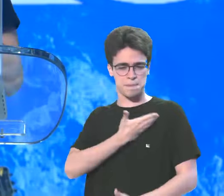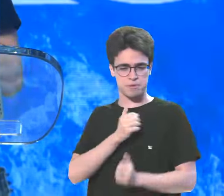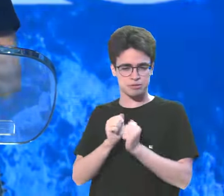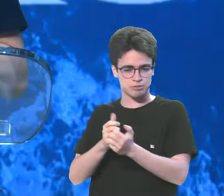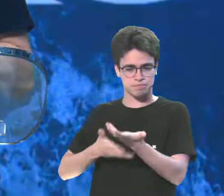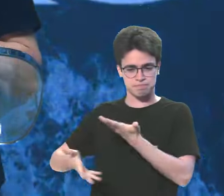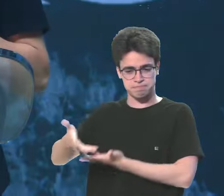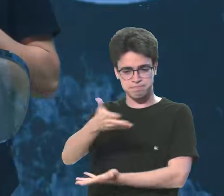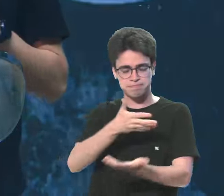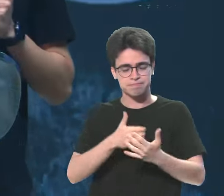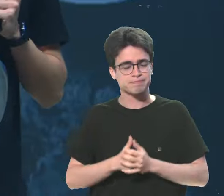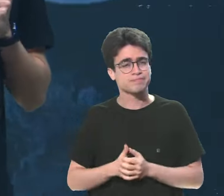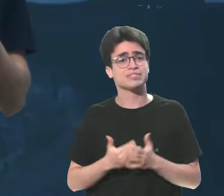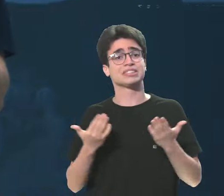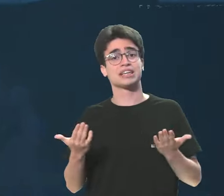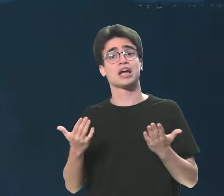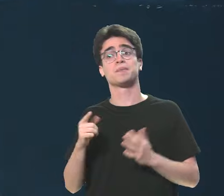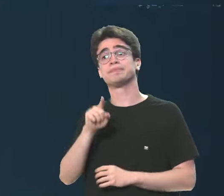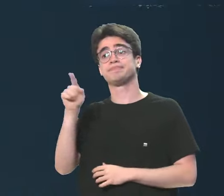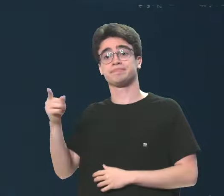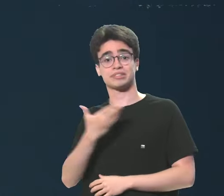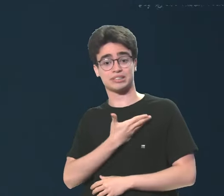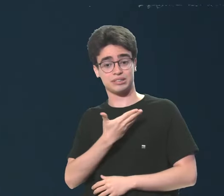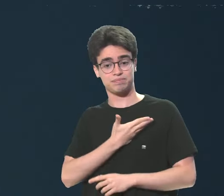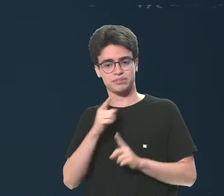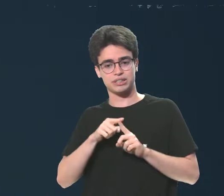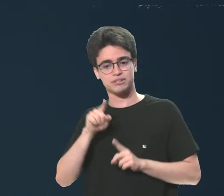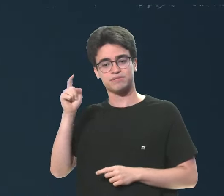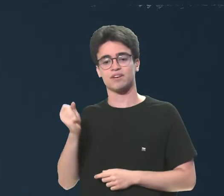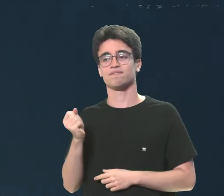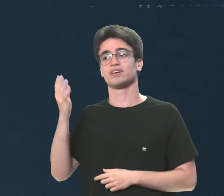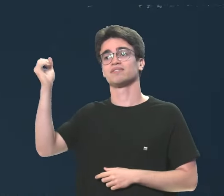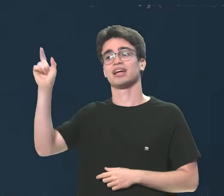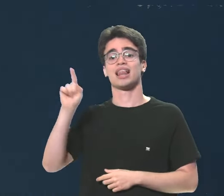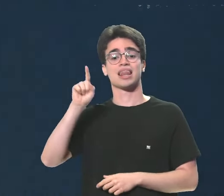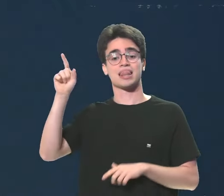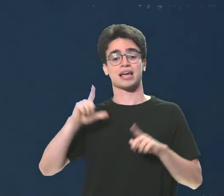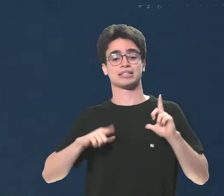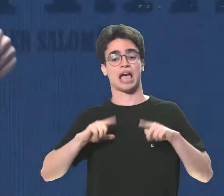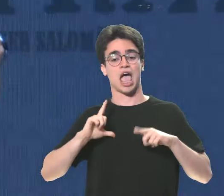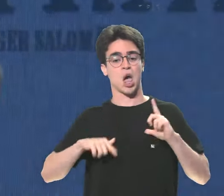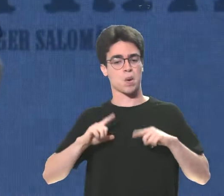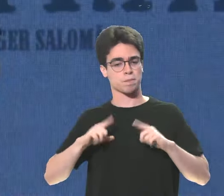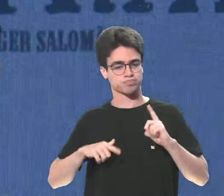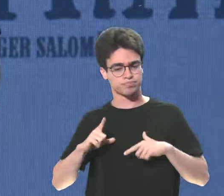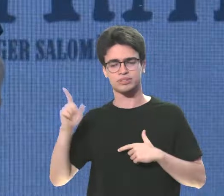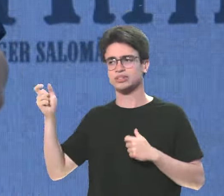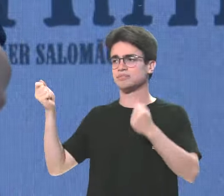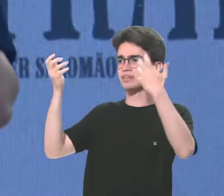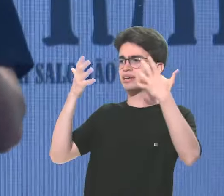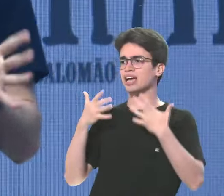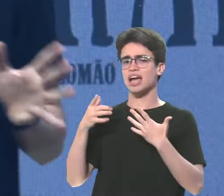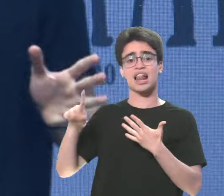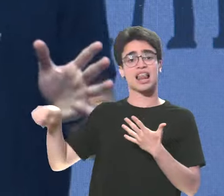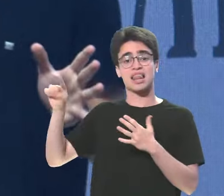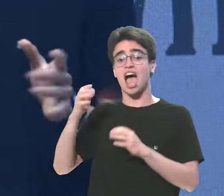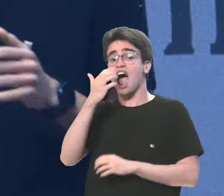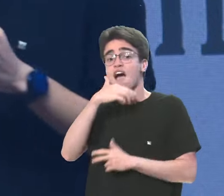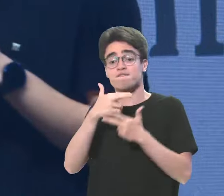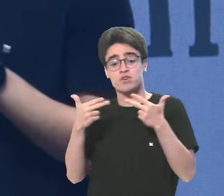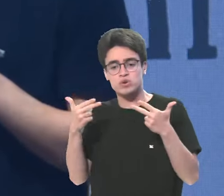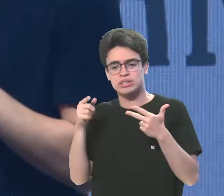famílias e esses amigos tinham viajado para PR Israel e eles falaram que as frutas lá são muito